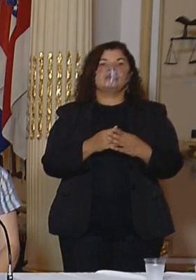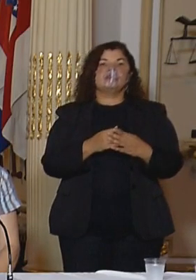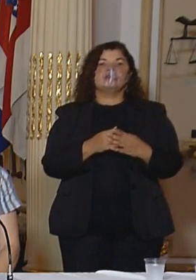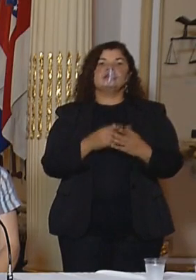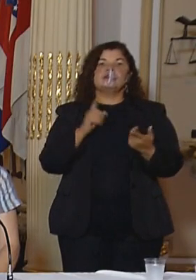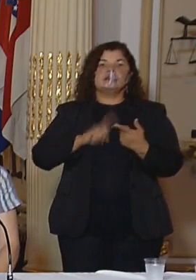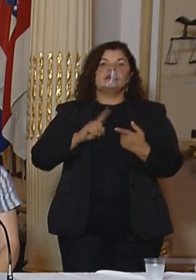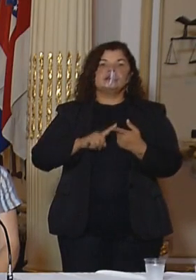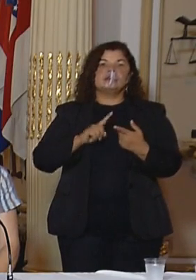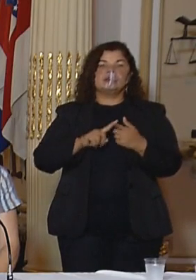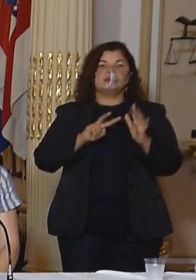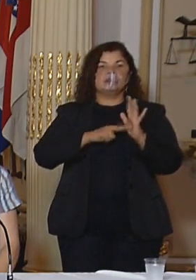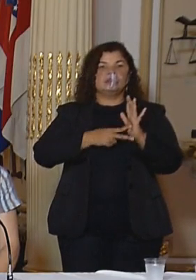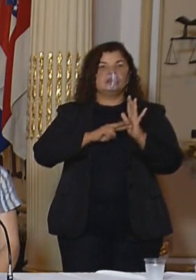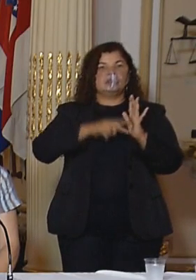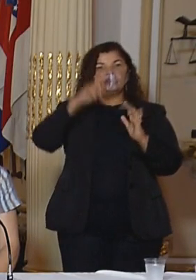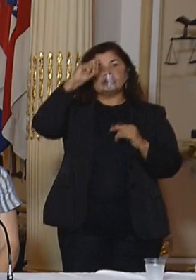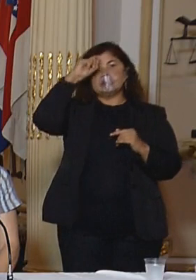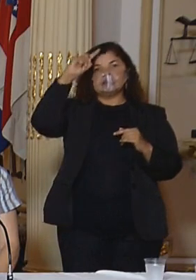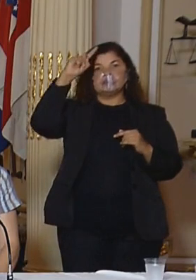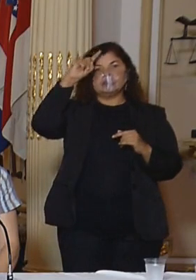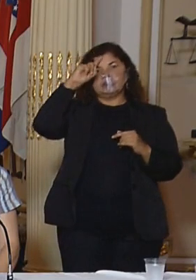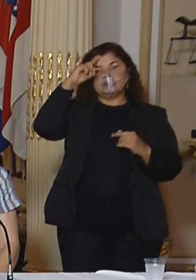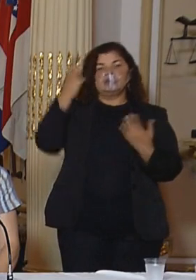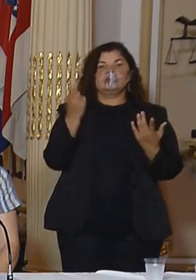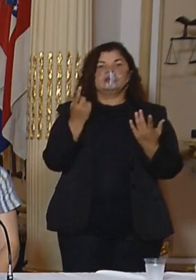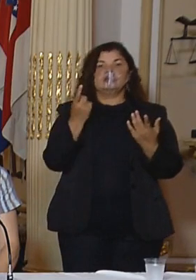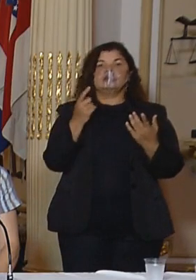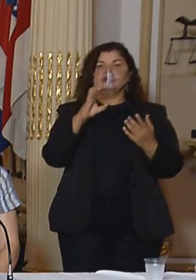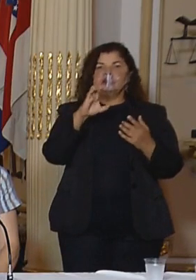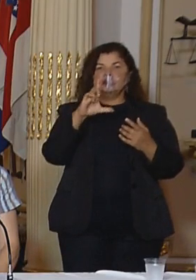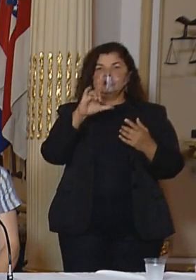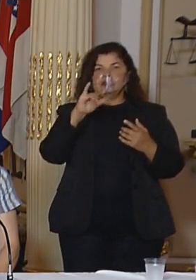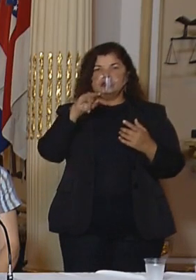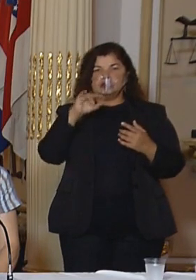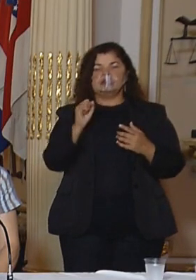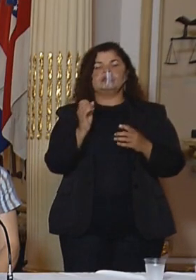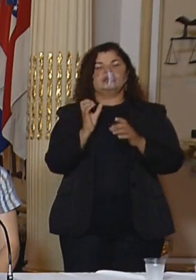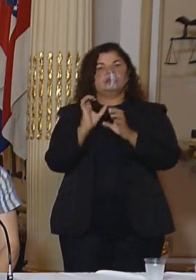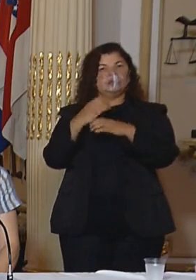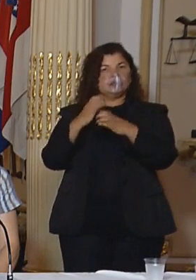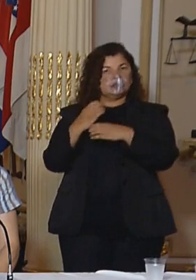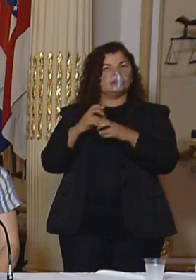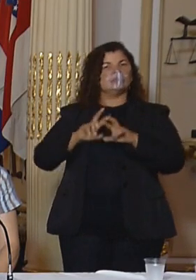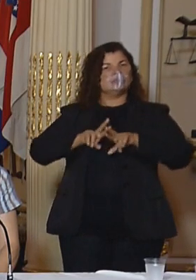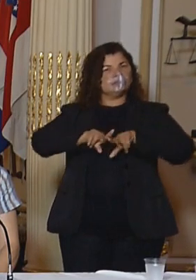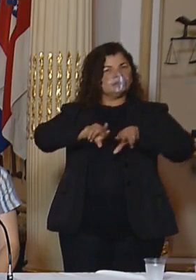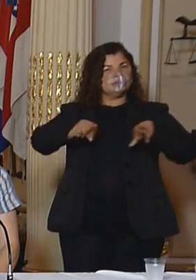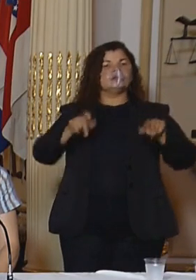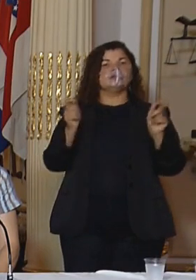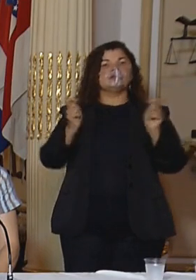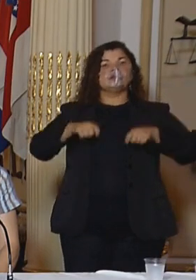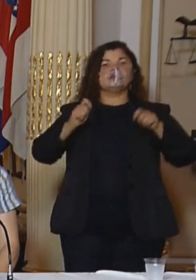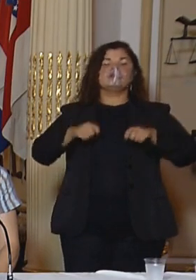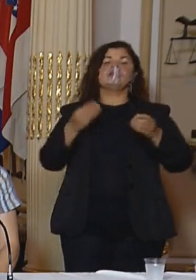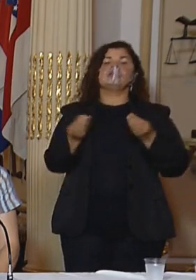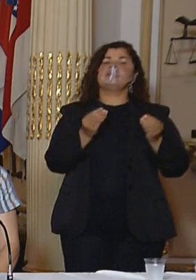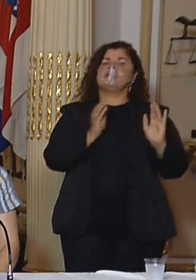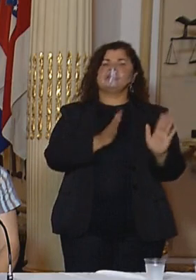E também o Sindicato dos Hospitais, né, e Clínicas e Laboratórios, para que a gente possa